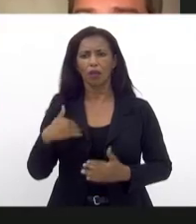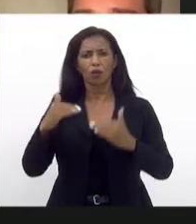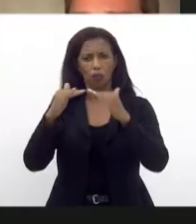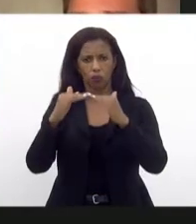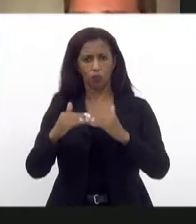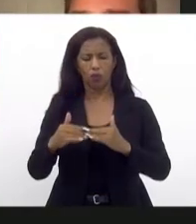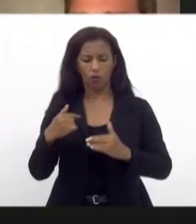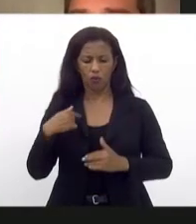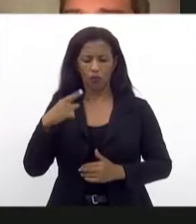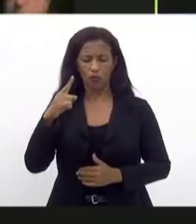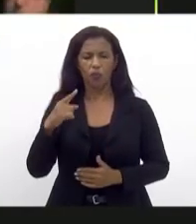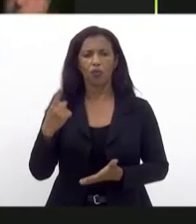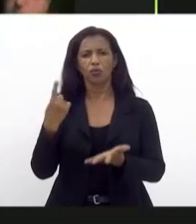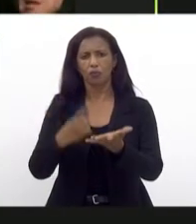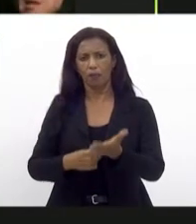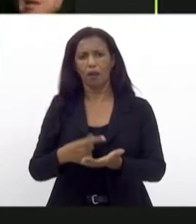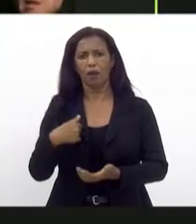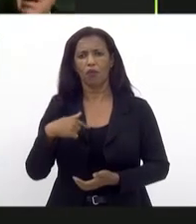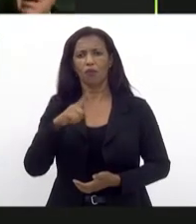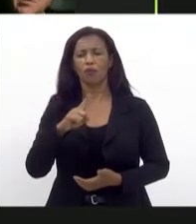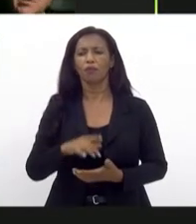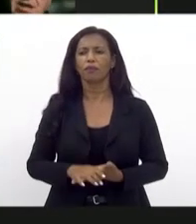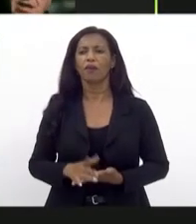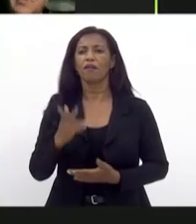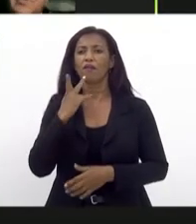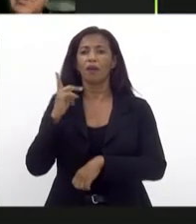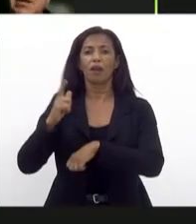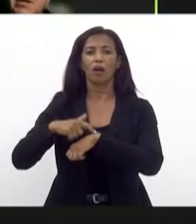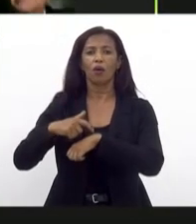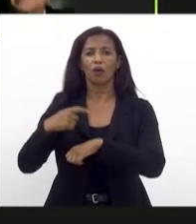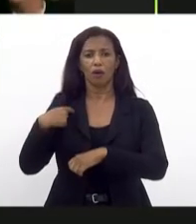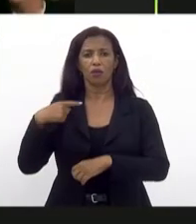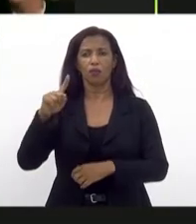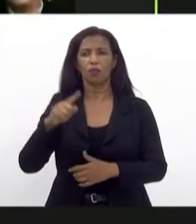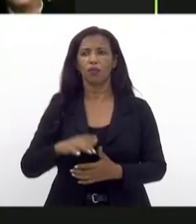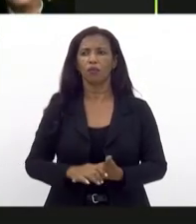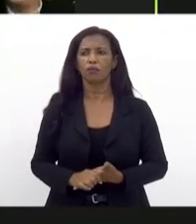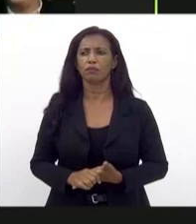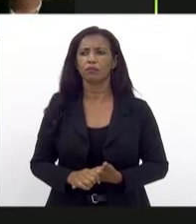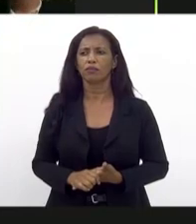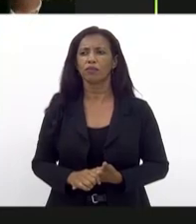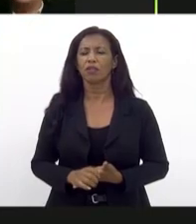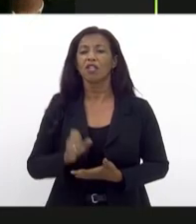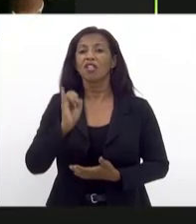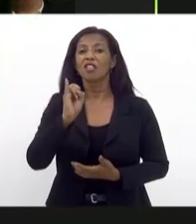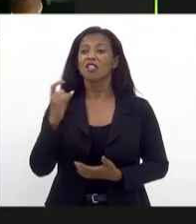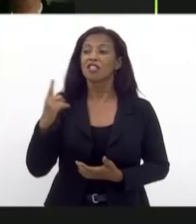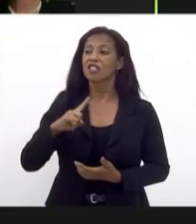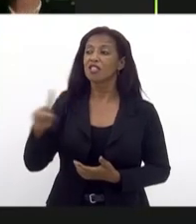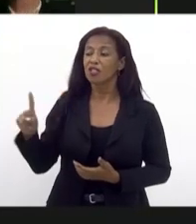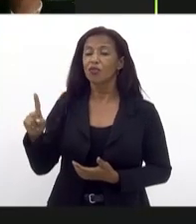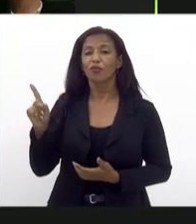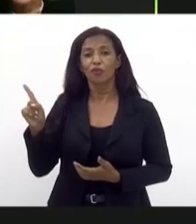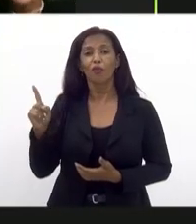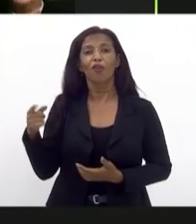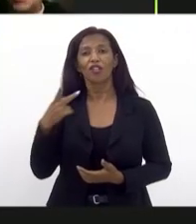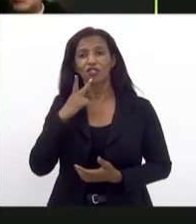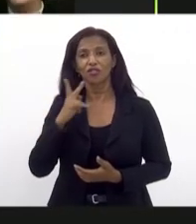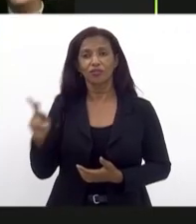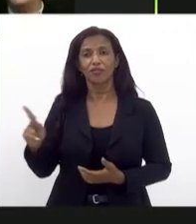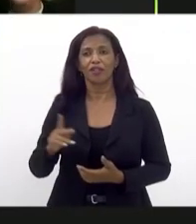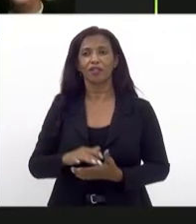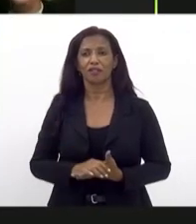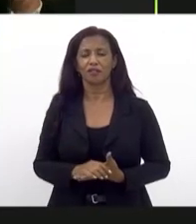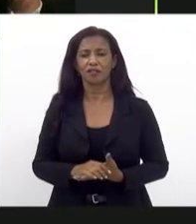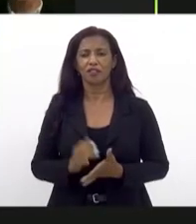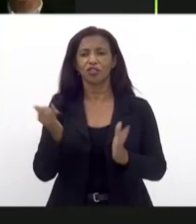lá, Portinho. Só me confirma depois, tá? O horário, acho que ele tem que estar lá. Todo mundo, quem não for, a gente entrega. Você começa aí, e já, sei lá,